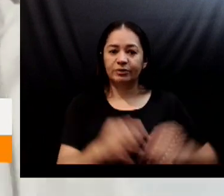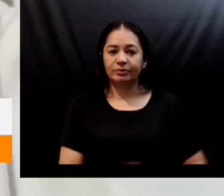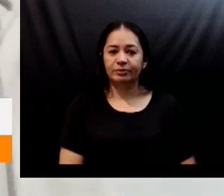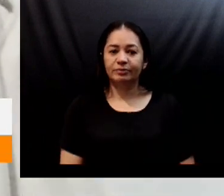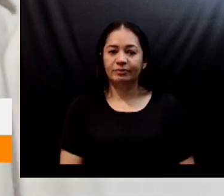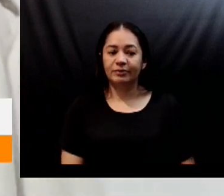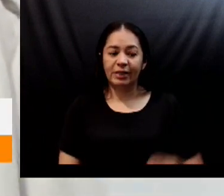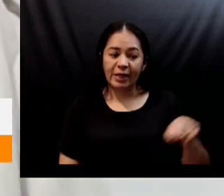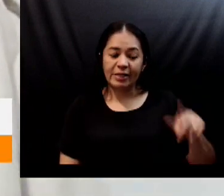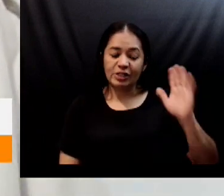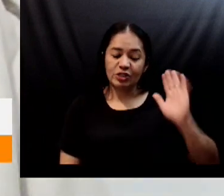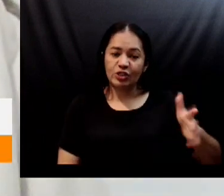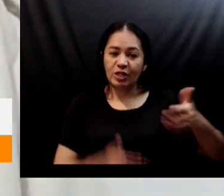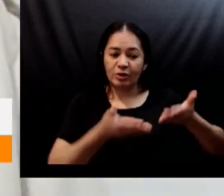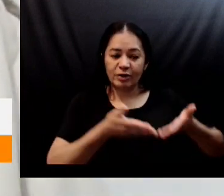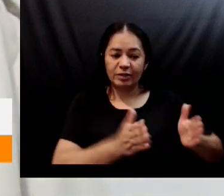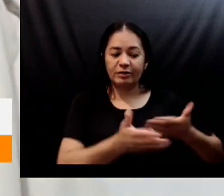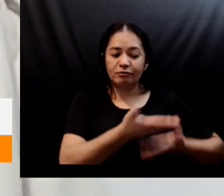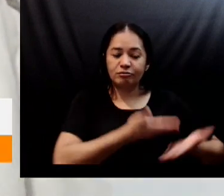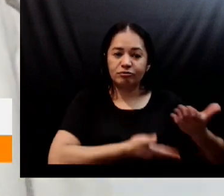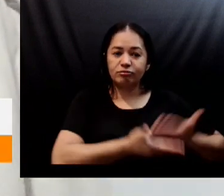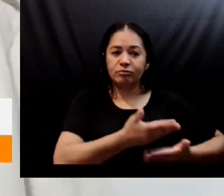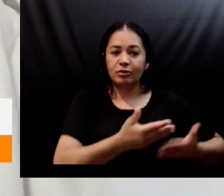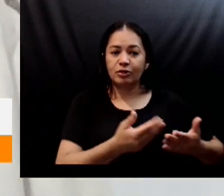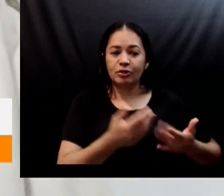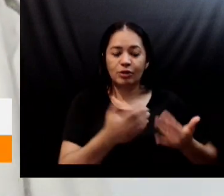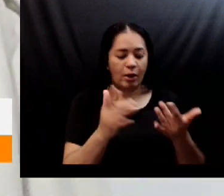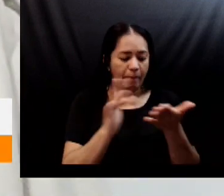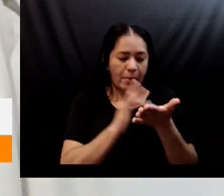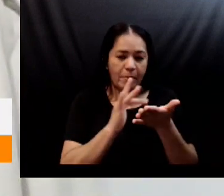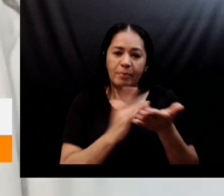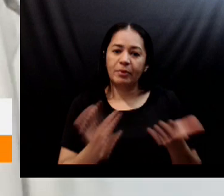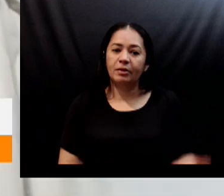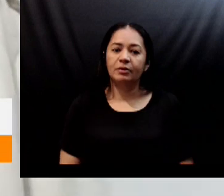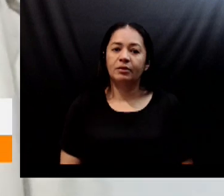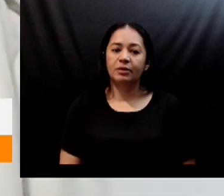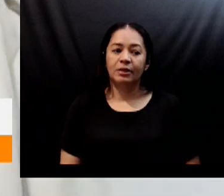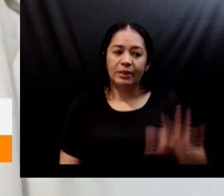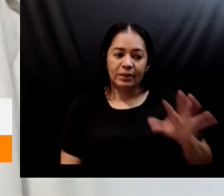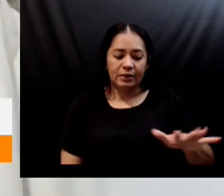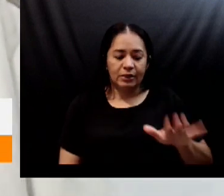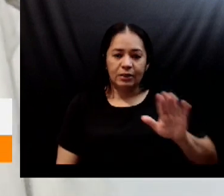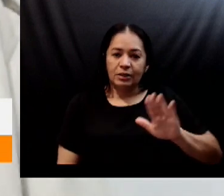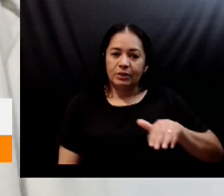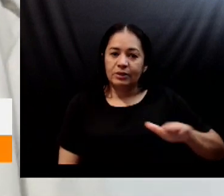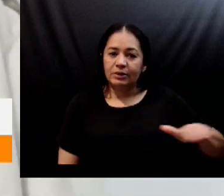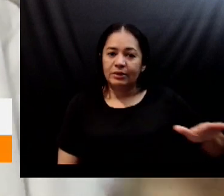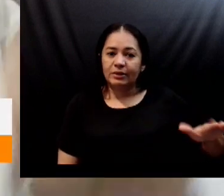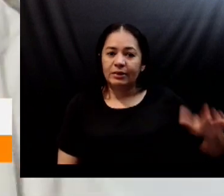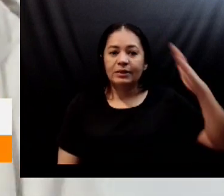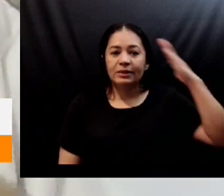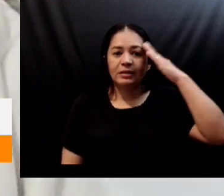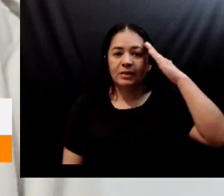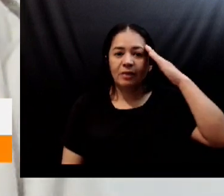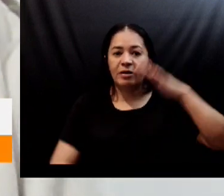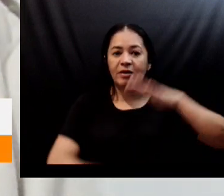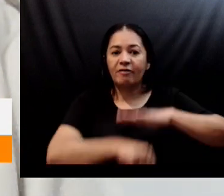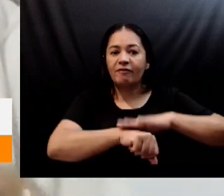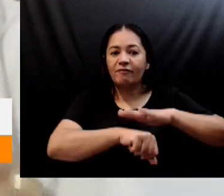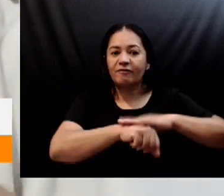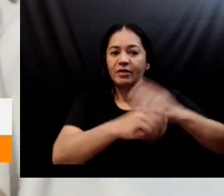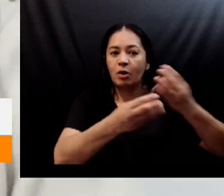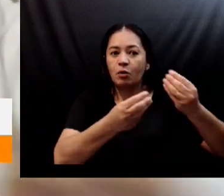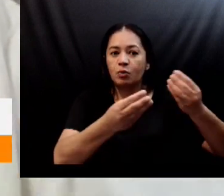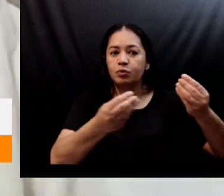nasceram envolvidas com aparelho celular. Então, essas crianças sabem fazer um monte de coisas ao mesmo